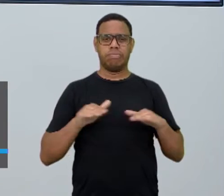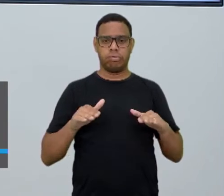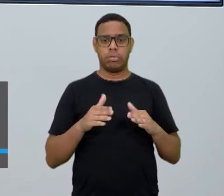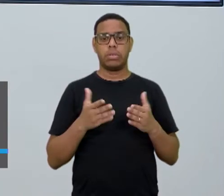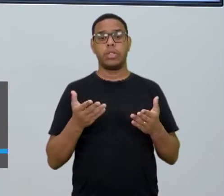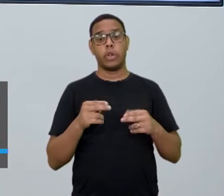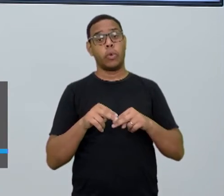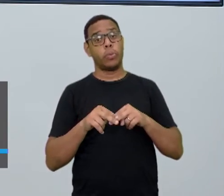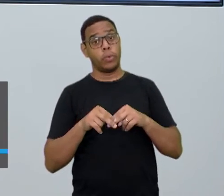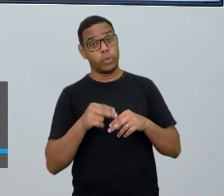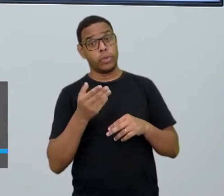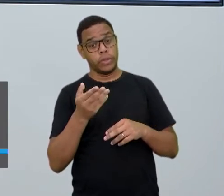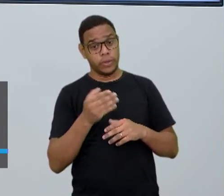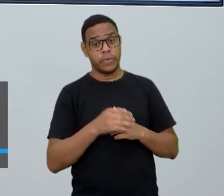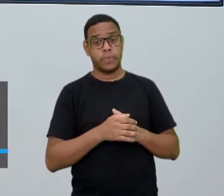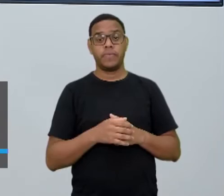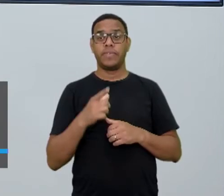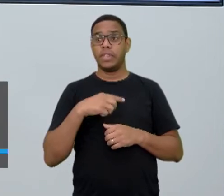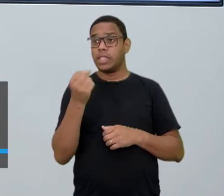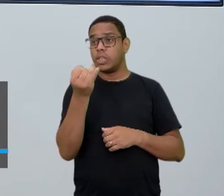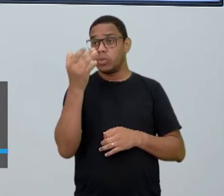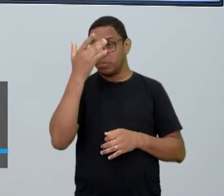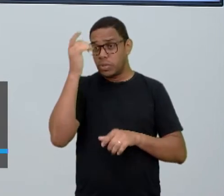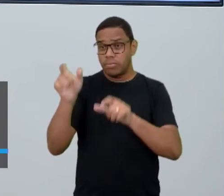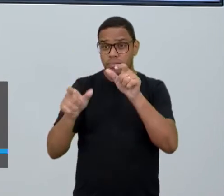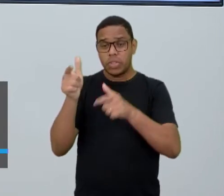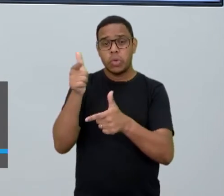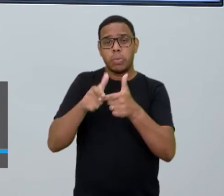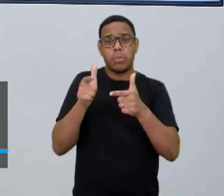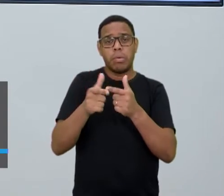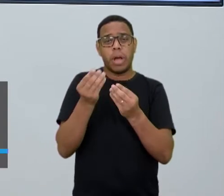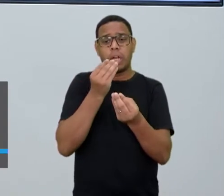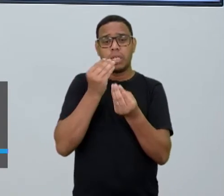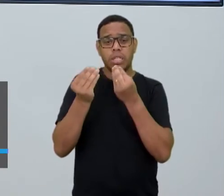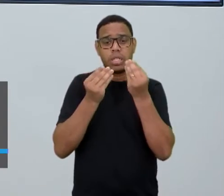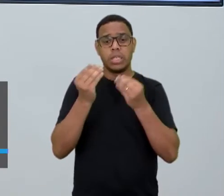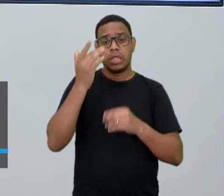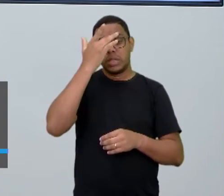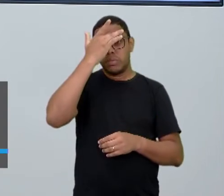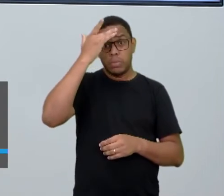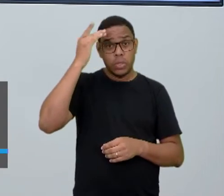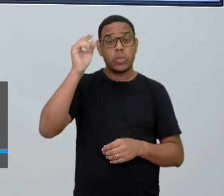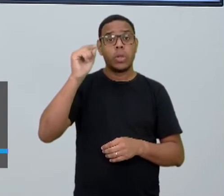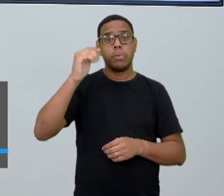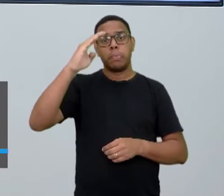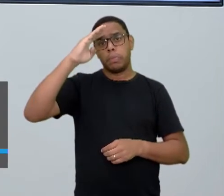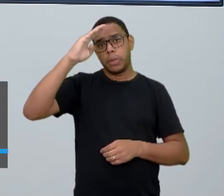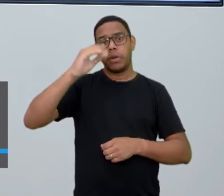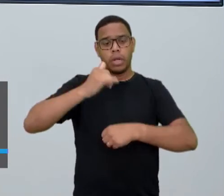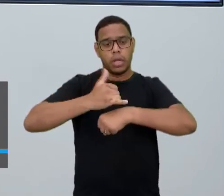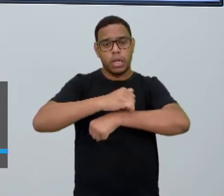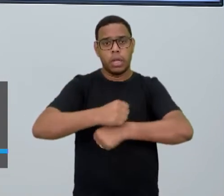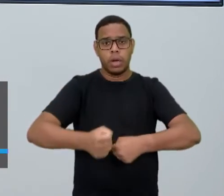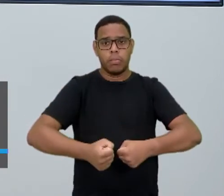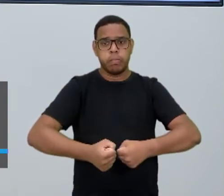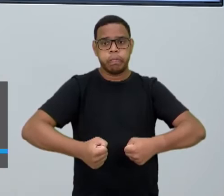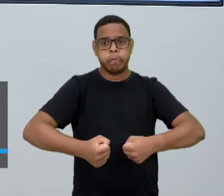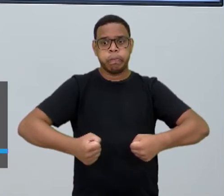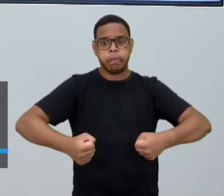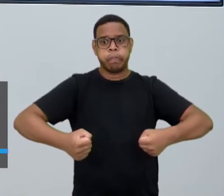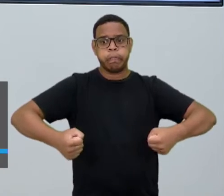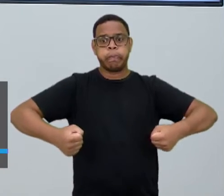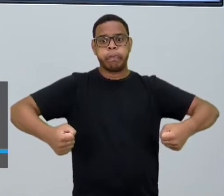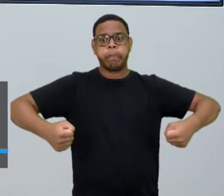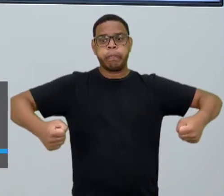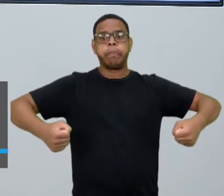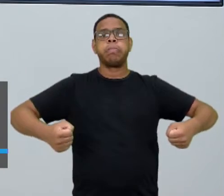aí, justamente, onde a gente tem esses distúrbios alimentares, principalmente com ganho excessivo de peso. Então, muitos,